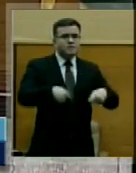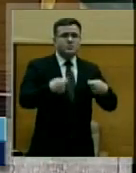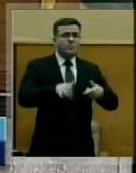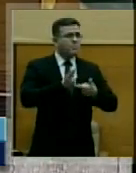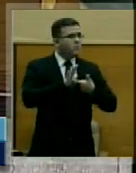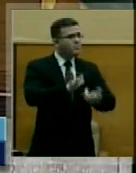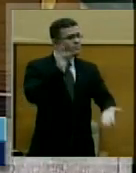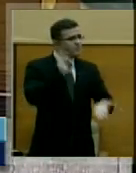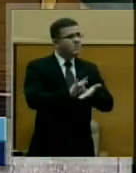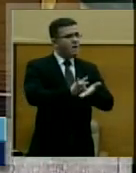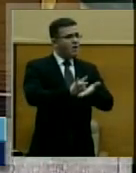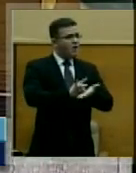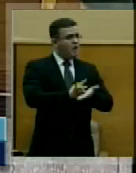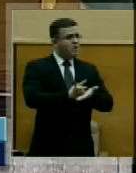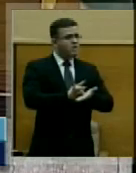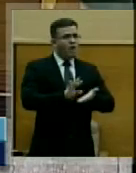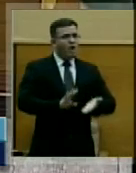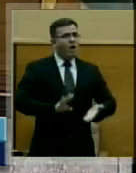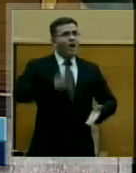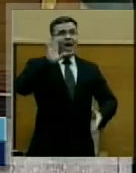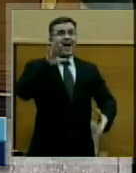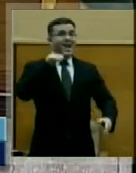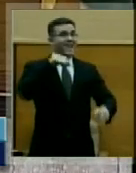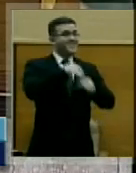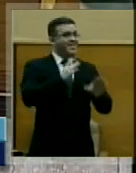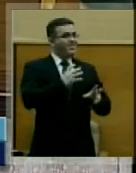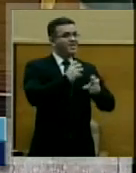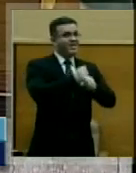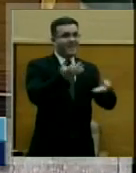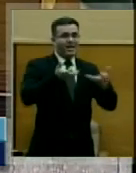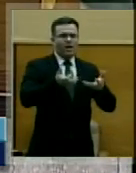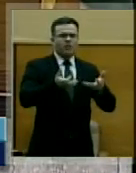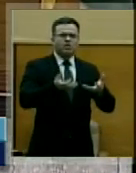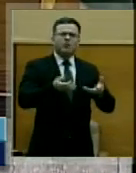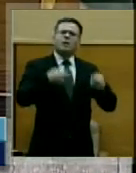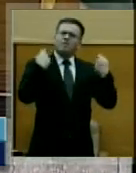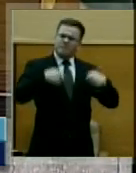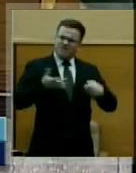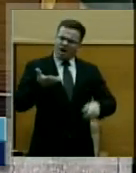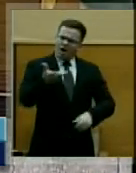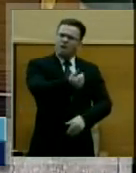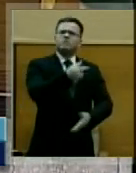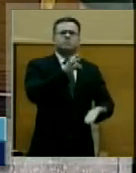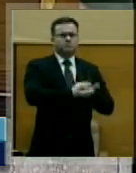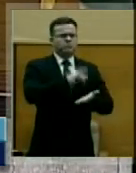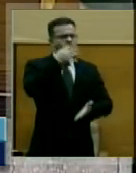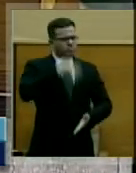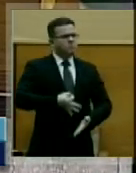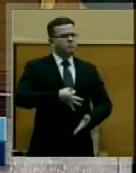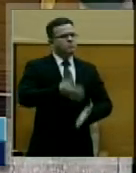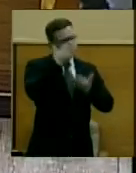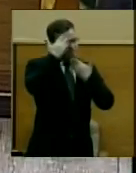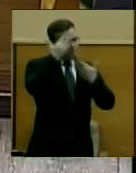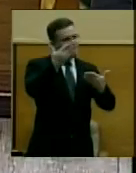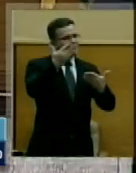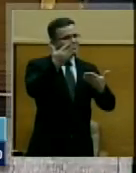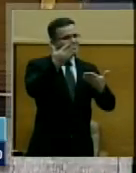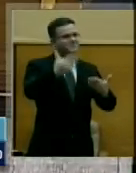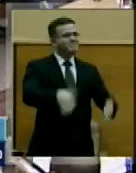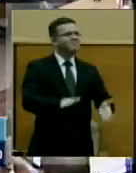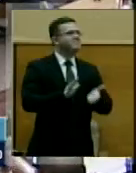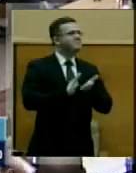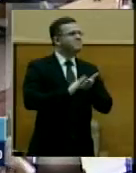de fato, querem premiar a superação através de atitudes concretas e de atos concretos. Muito obrigado.